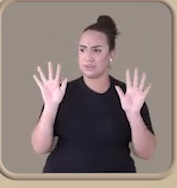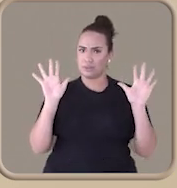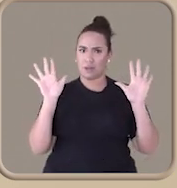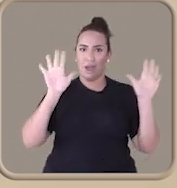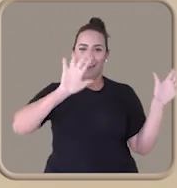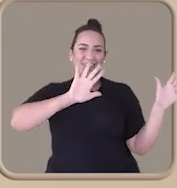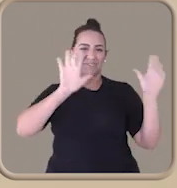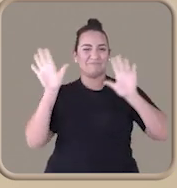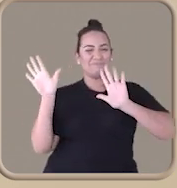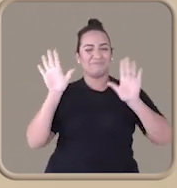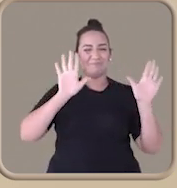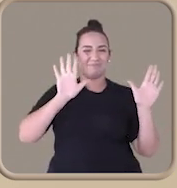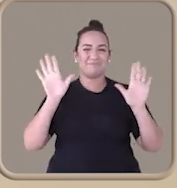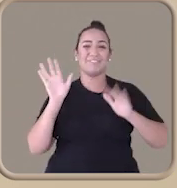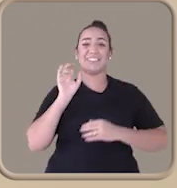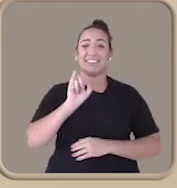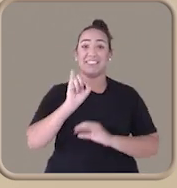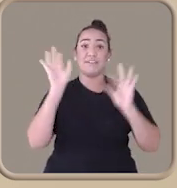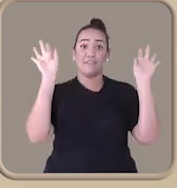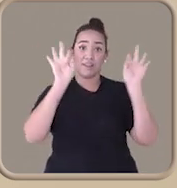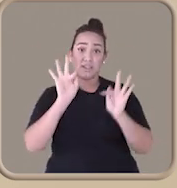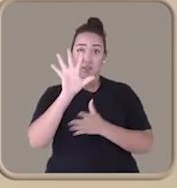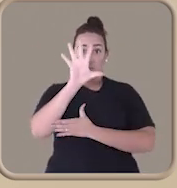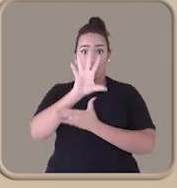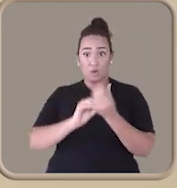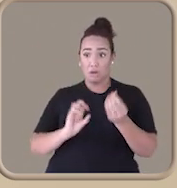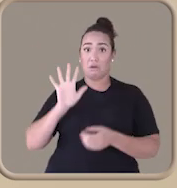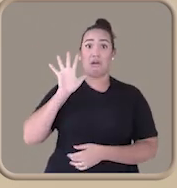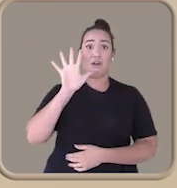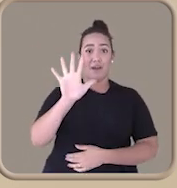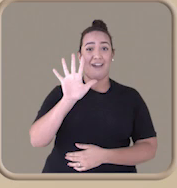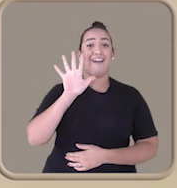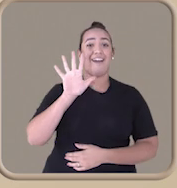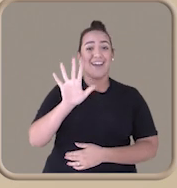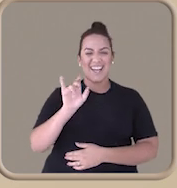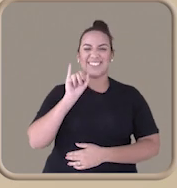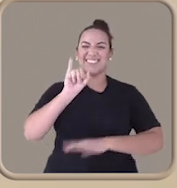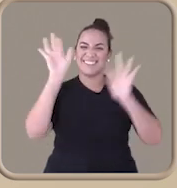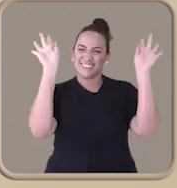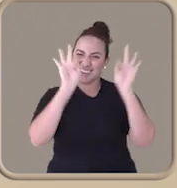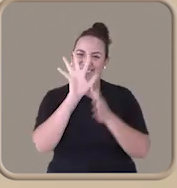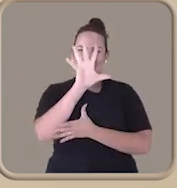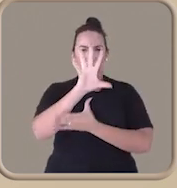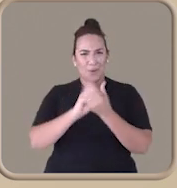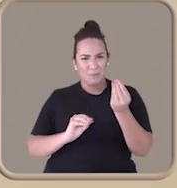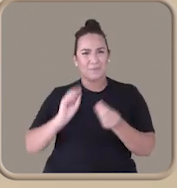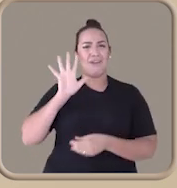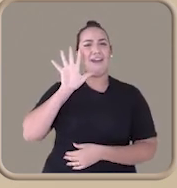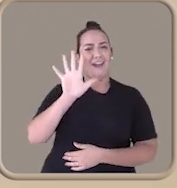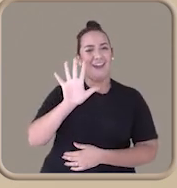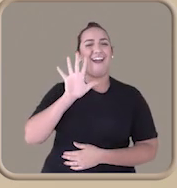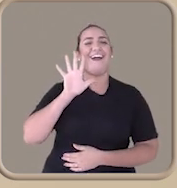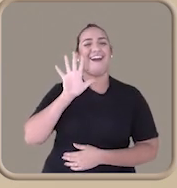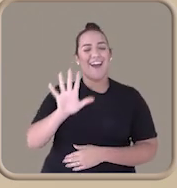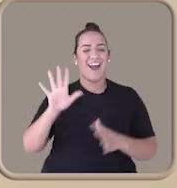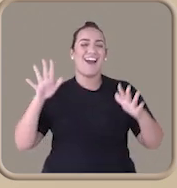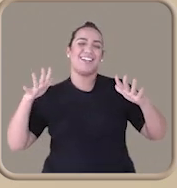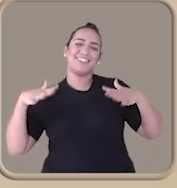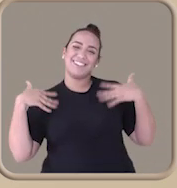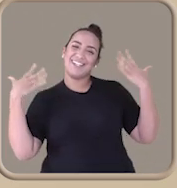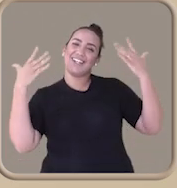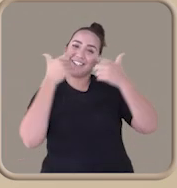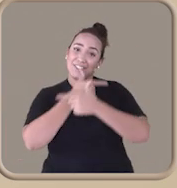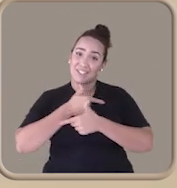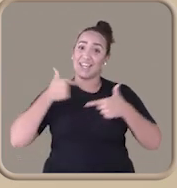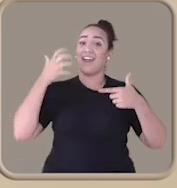está feliz balança as mãos. Quem está feliz faz o 5. Quem está feliz faz o 5. Alegria